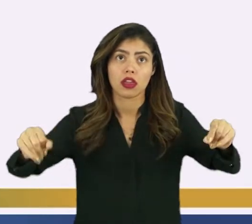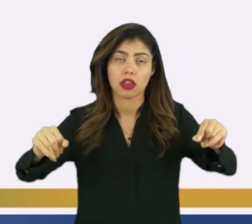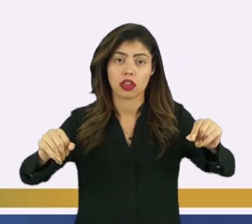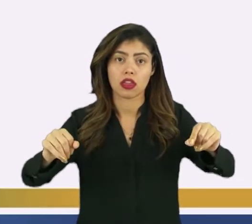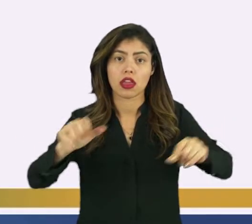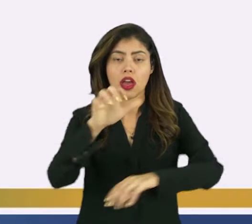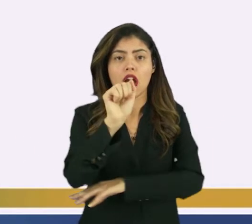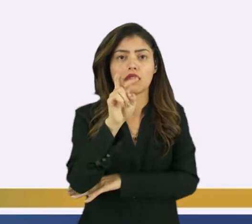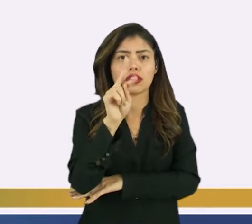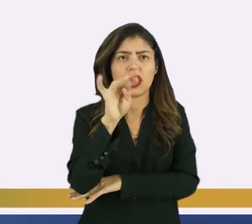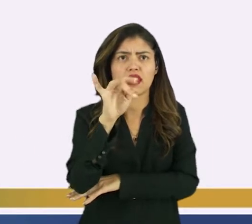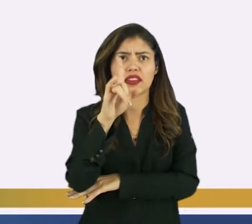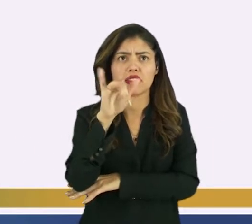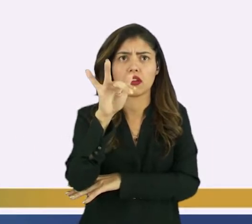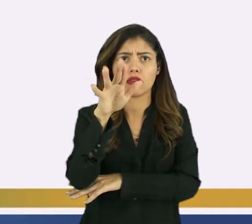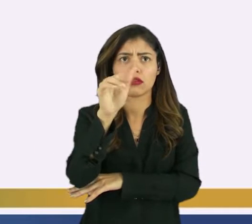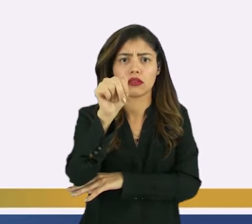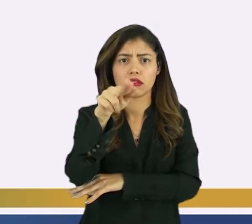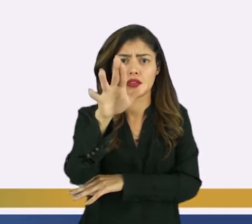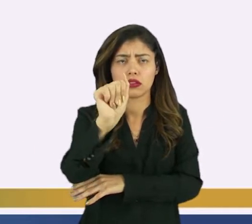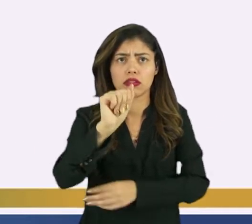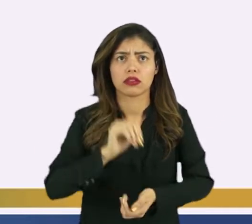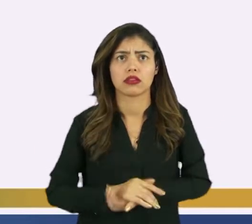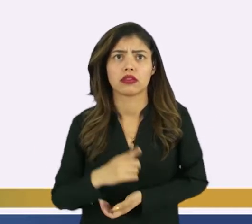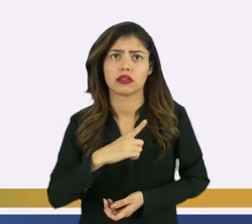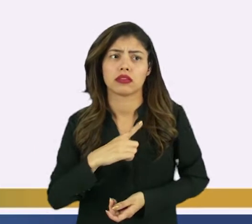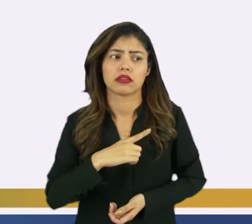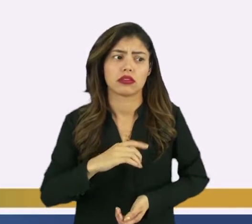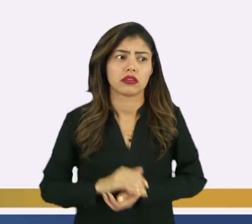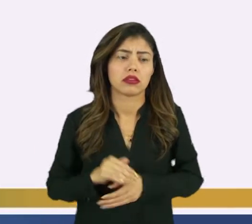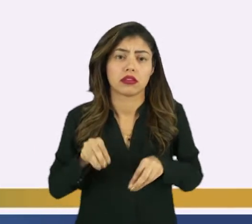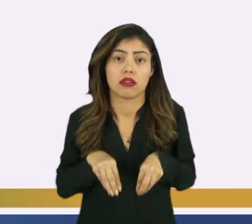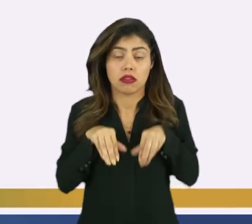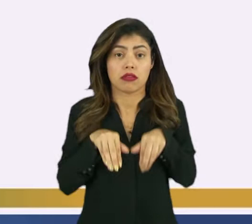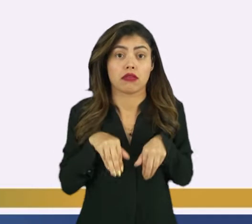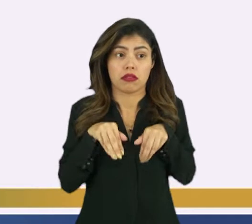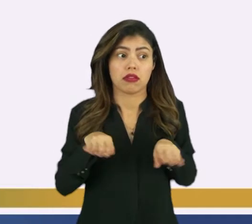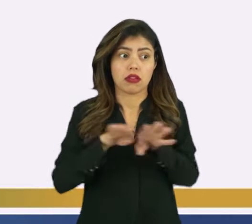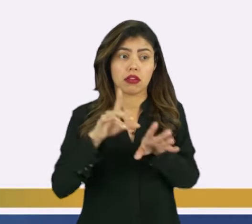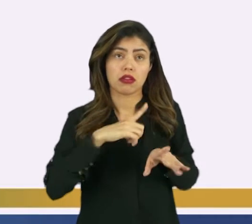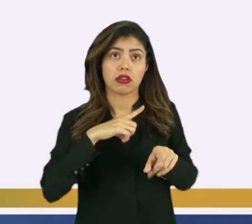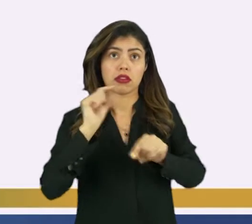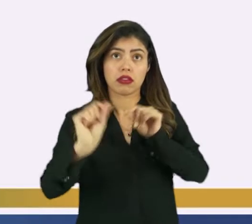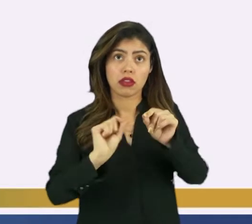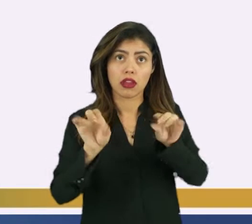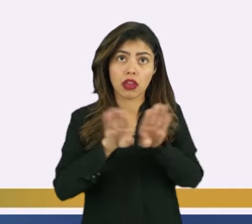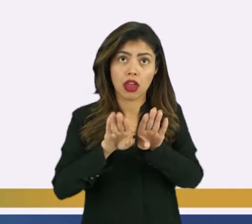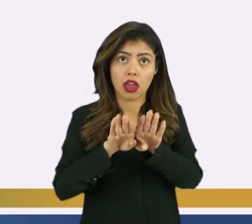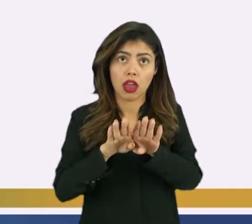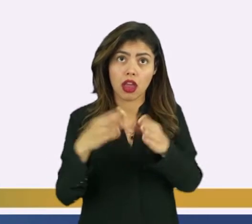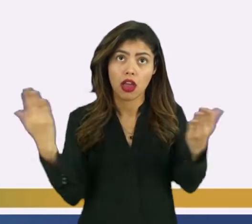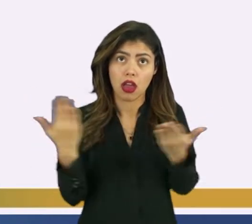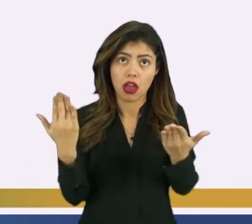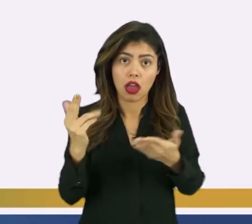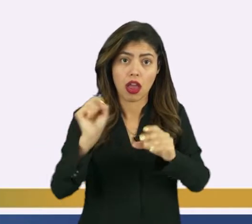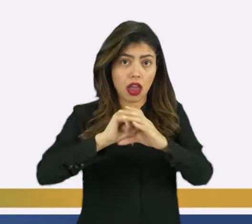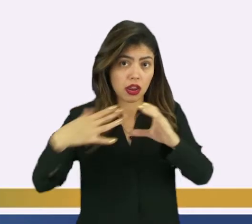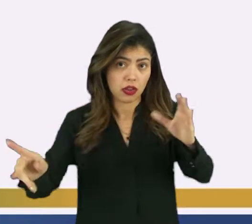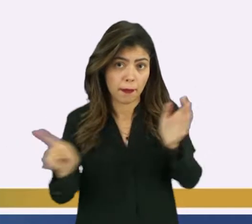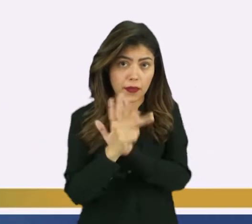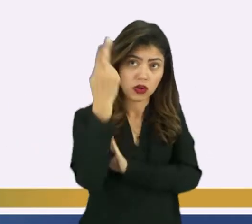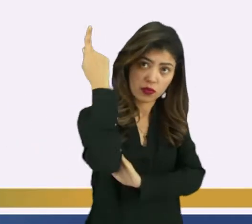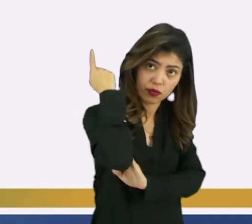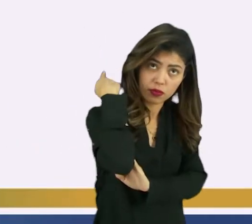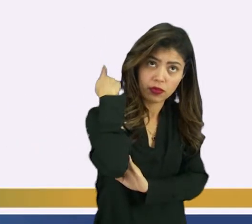deserto australiano. Mas de uma forma geral, geralmente as suas principais características são quais? Eles vão ter agora a estrutura dos